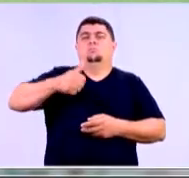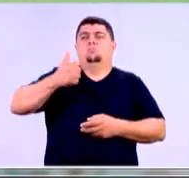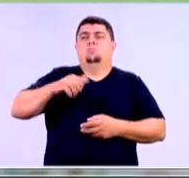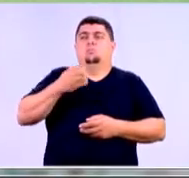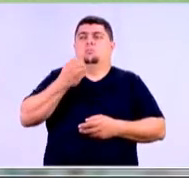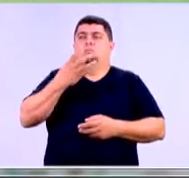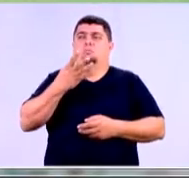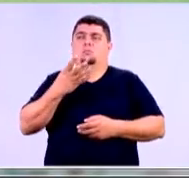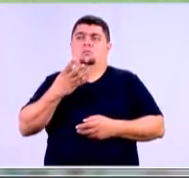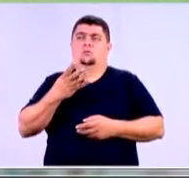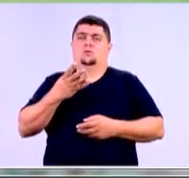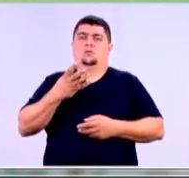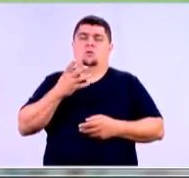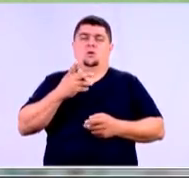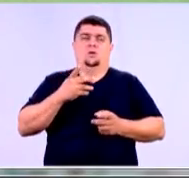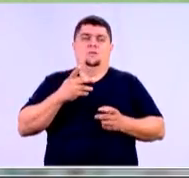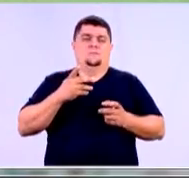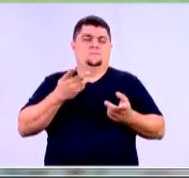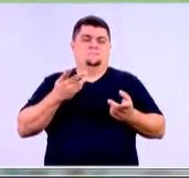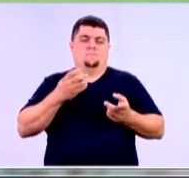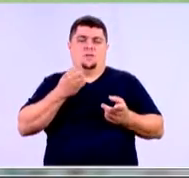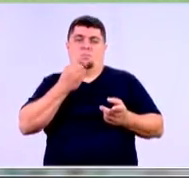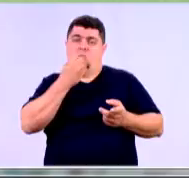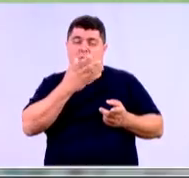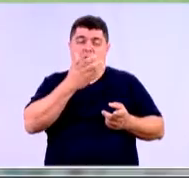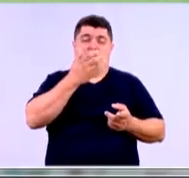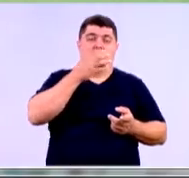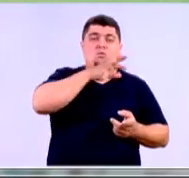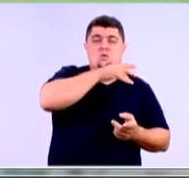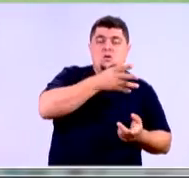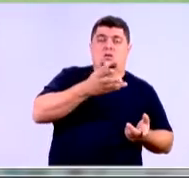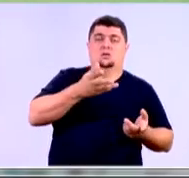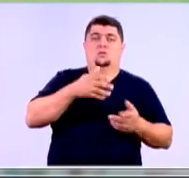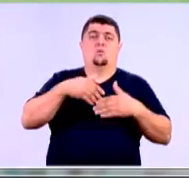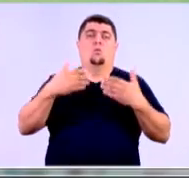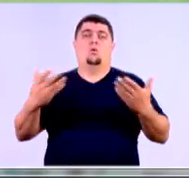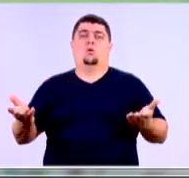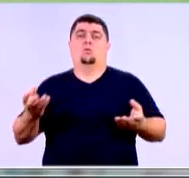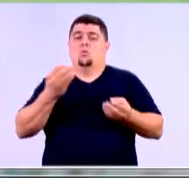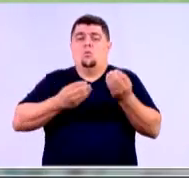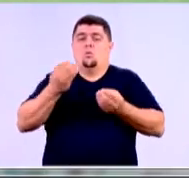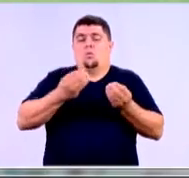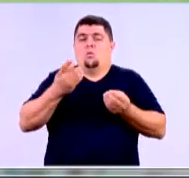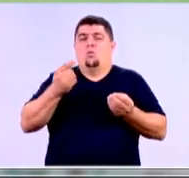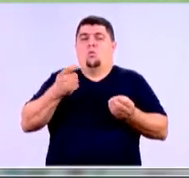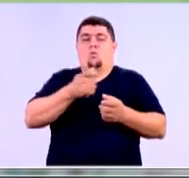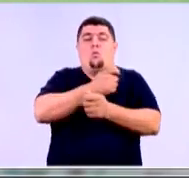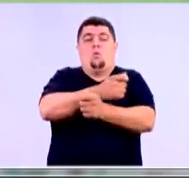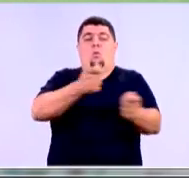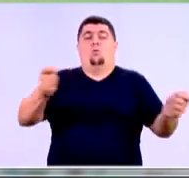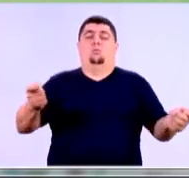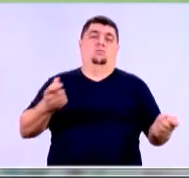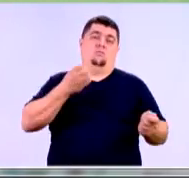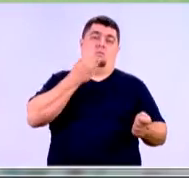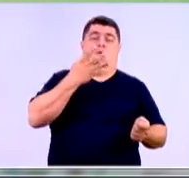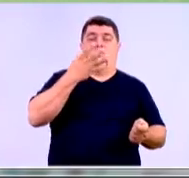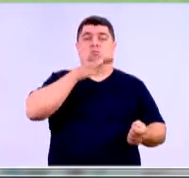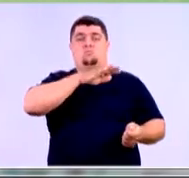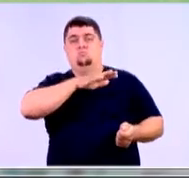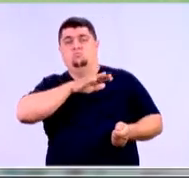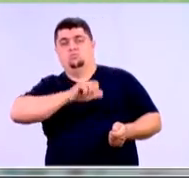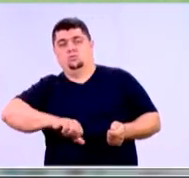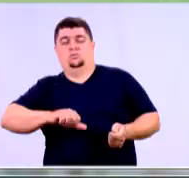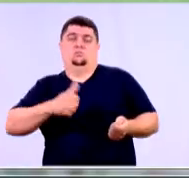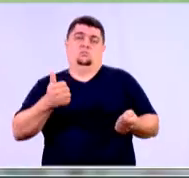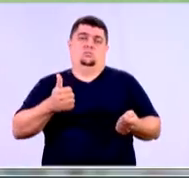coisas investidas ou foi um investimento, assim, mais... Ele vai analisar como você vai utilizar o passivo circulante